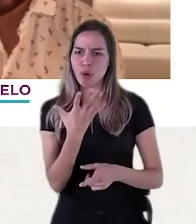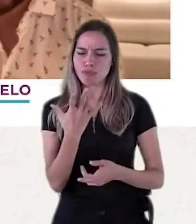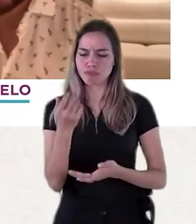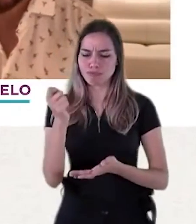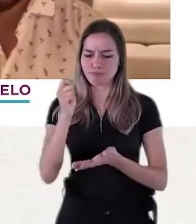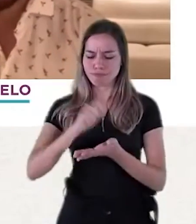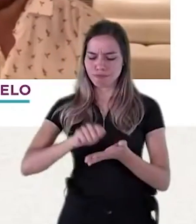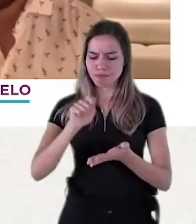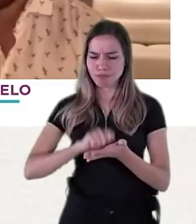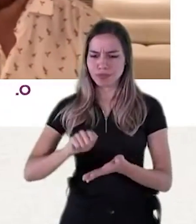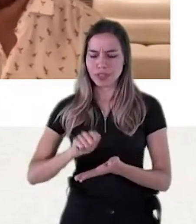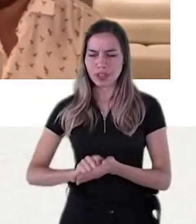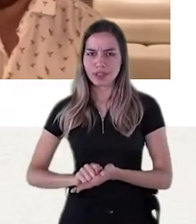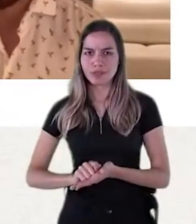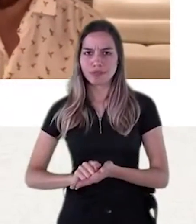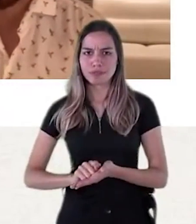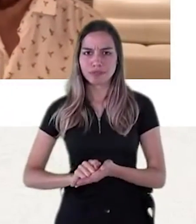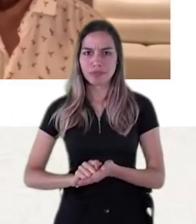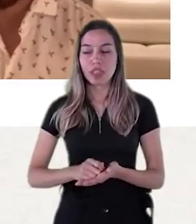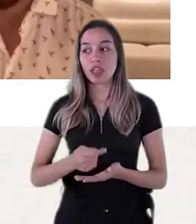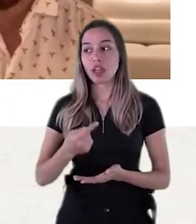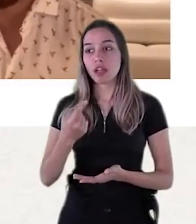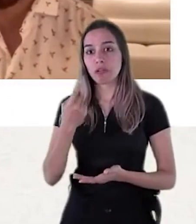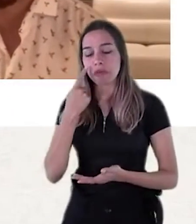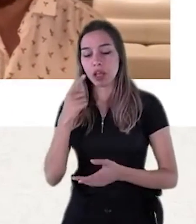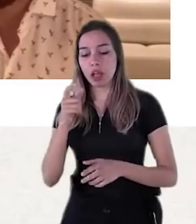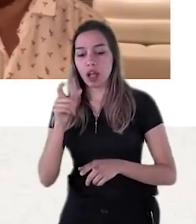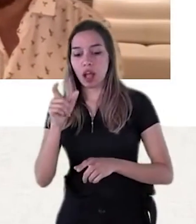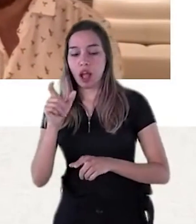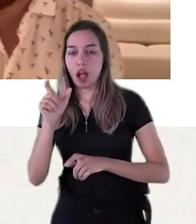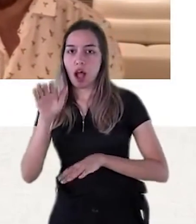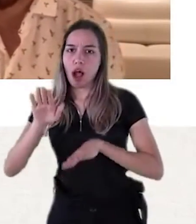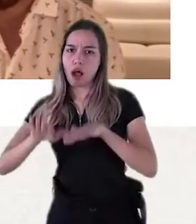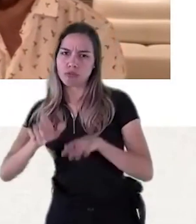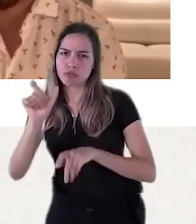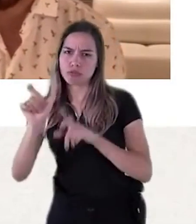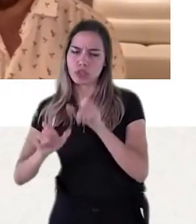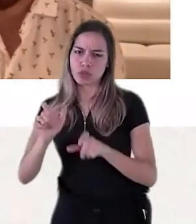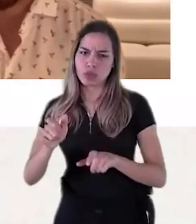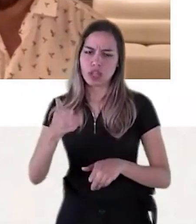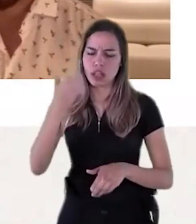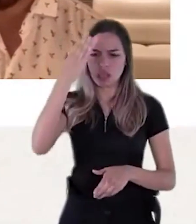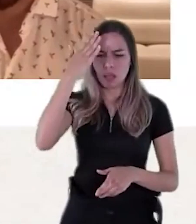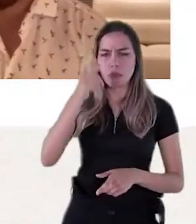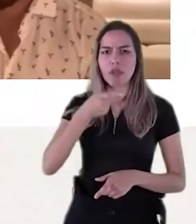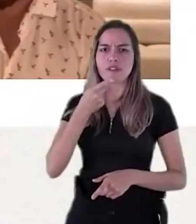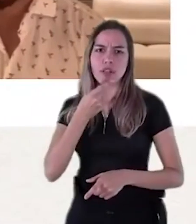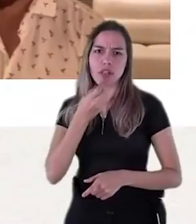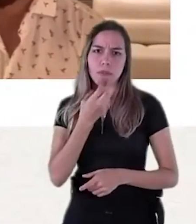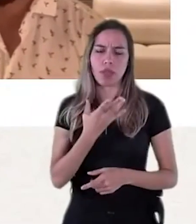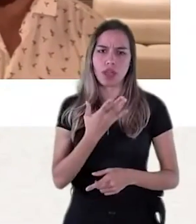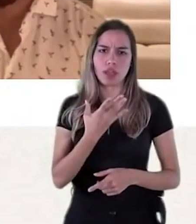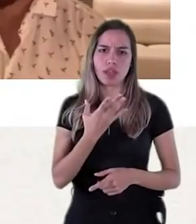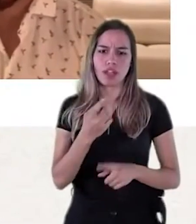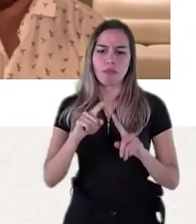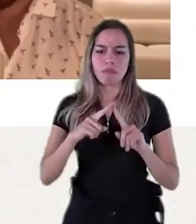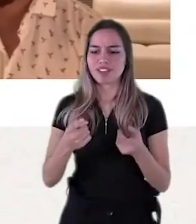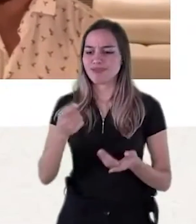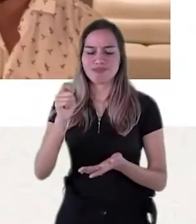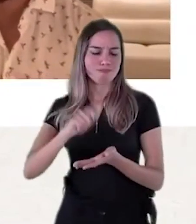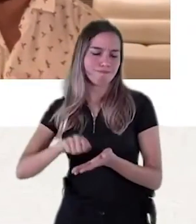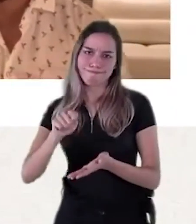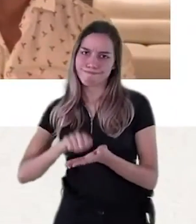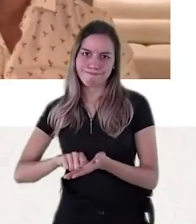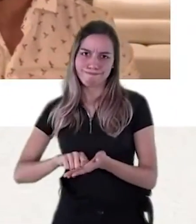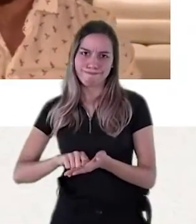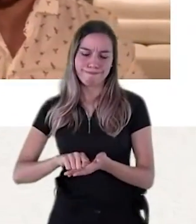tem gente que fala bem e não sabe escrever, transportar a sua respiração, a sua forma de pensar e